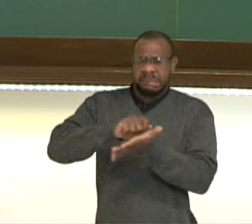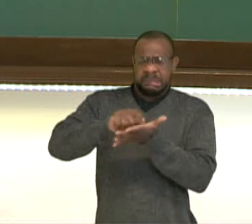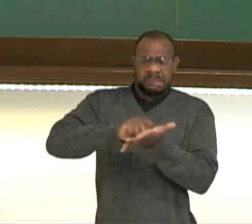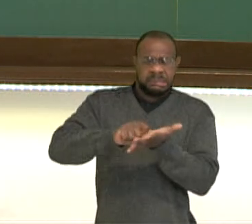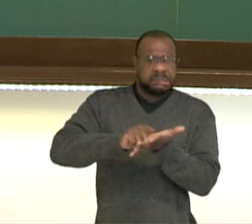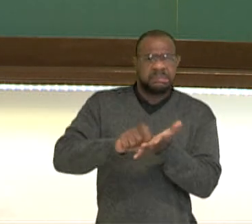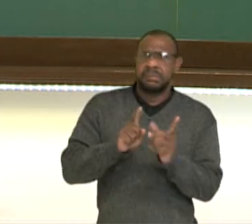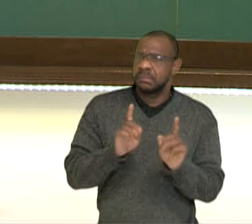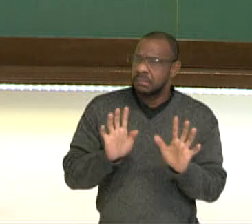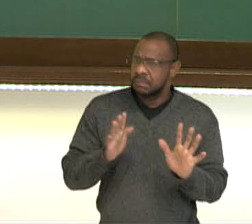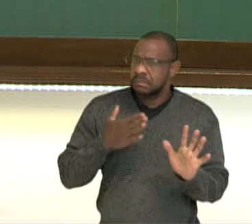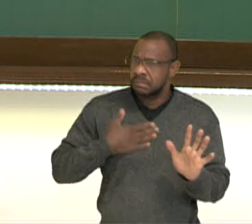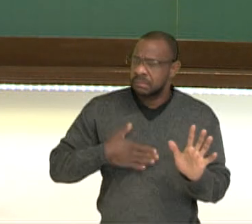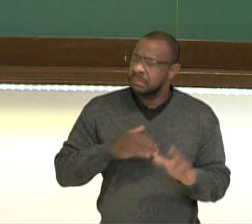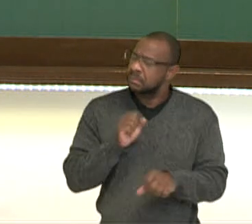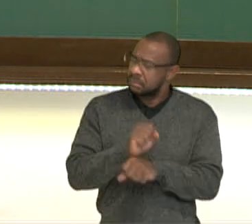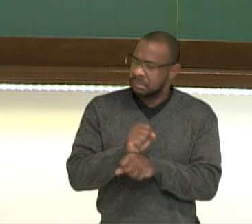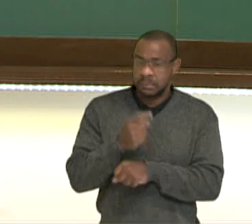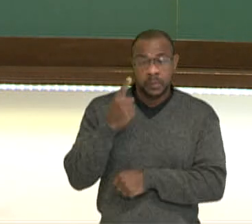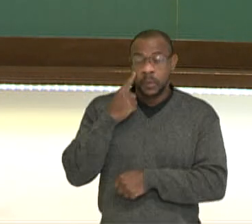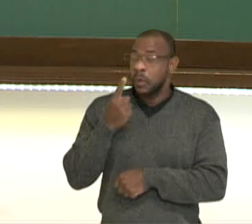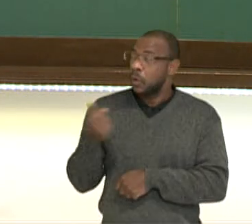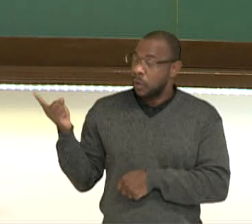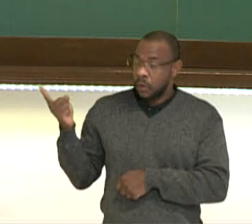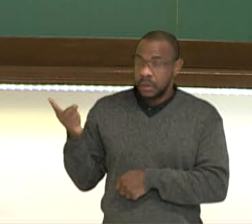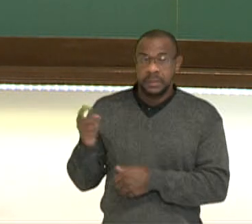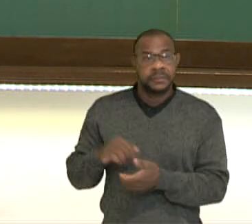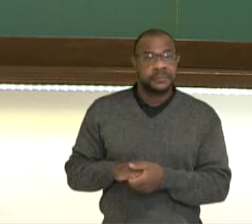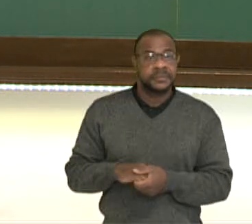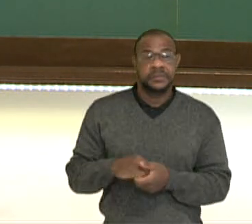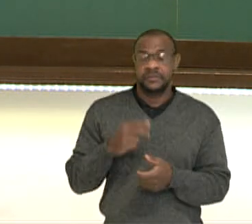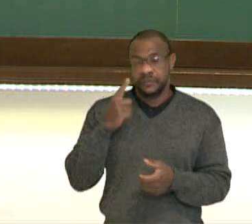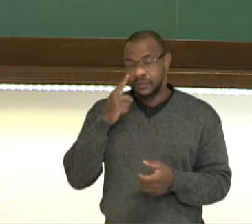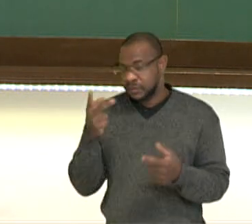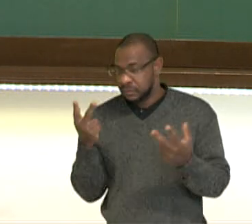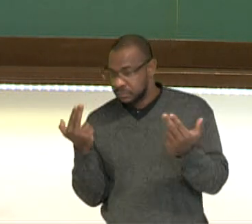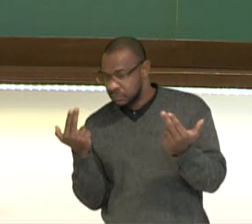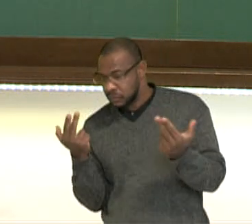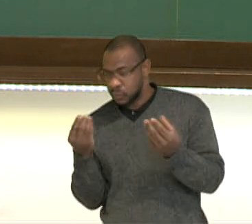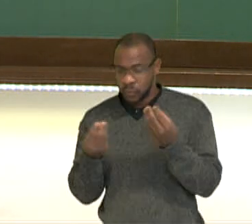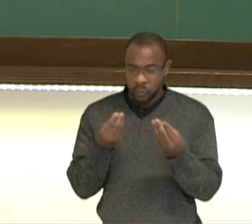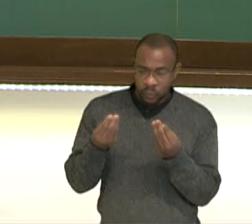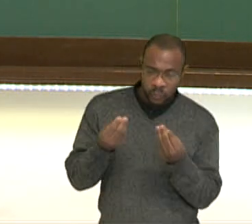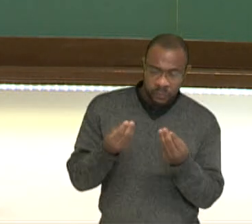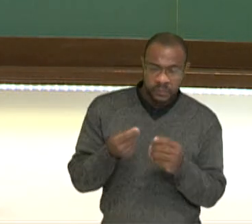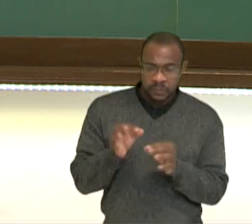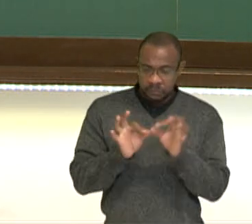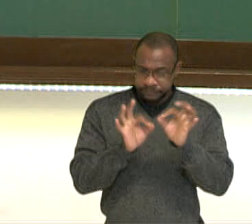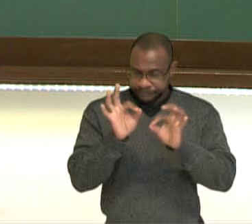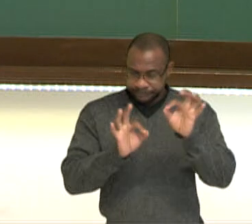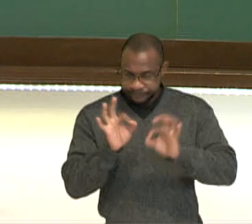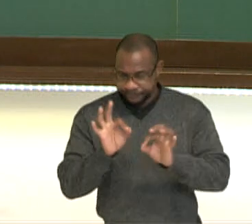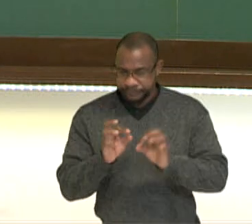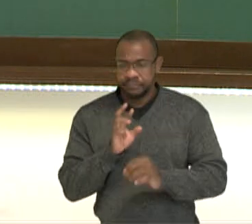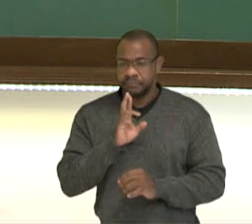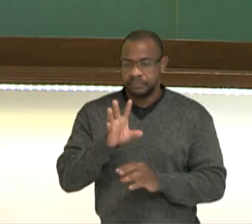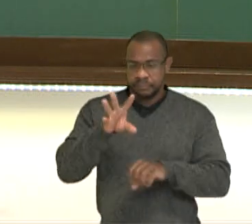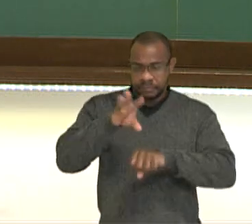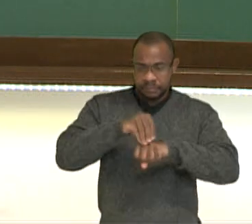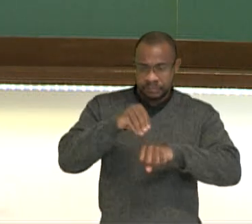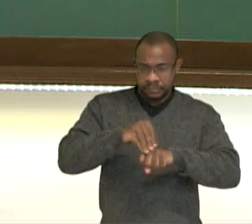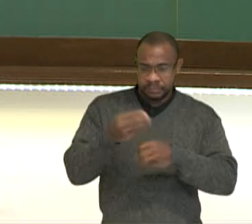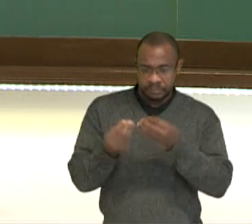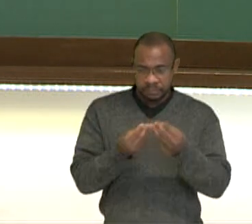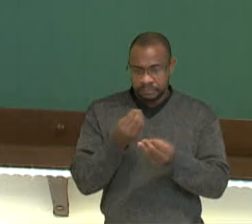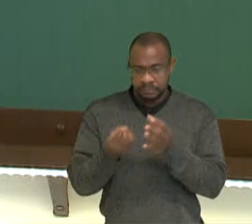o seu caderno. Aguarde, confira, veja se está adequado e aí a gente vai construindo o nosso conhecimento.